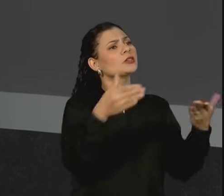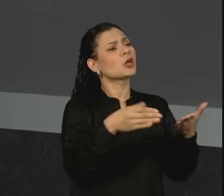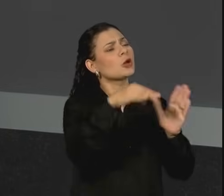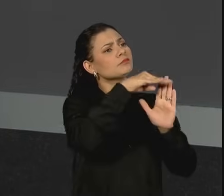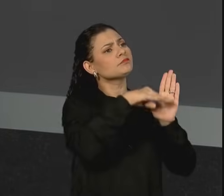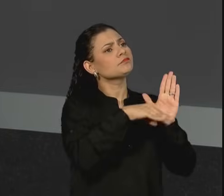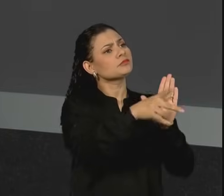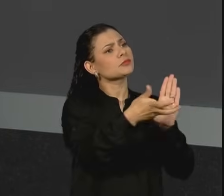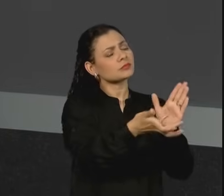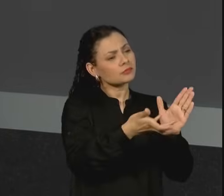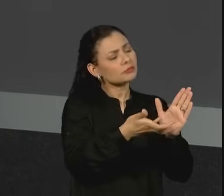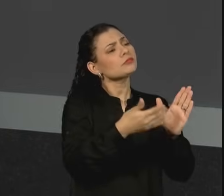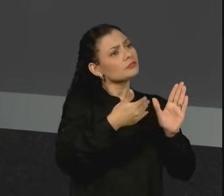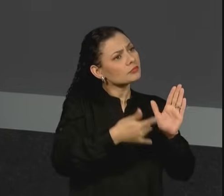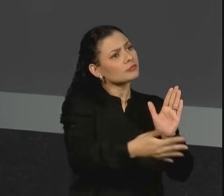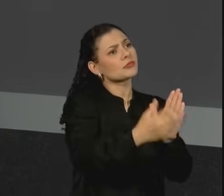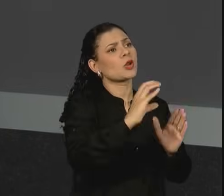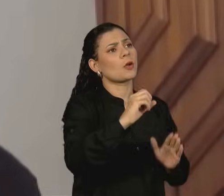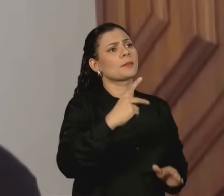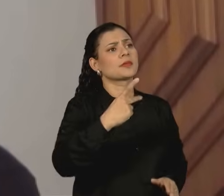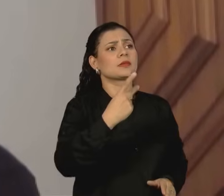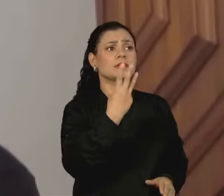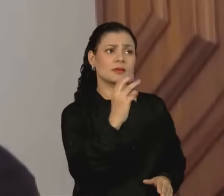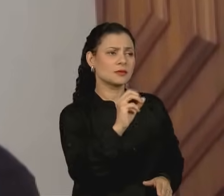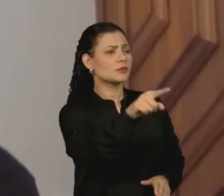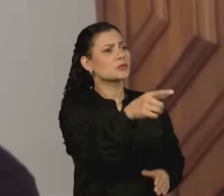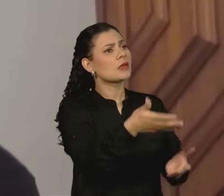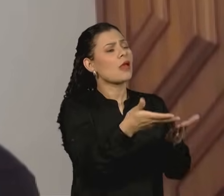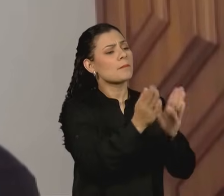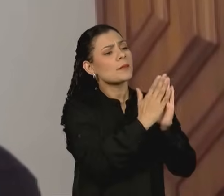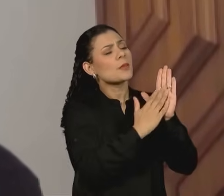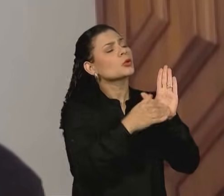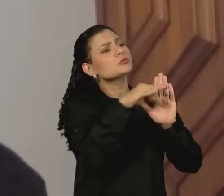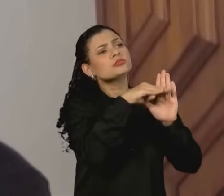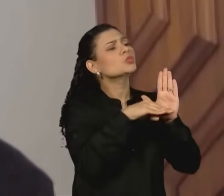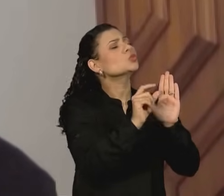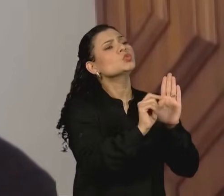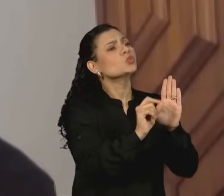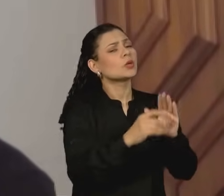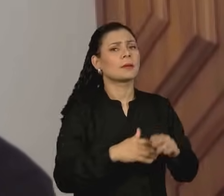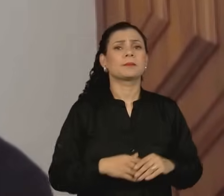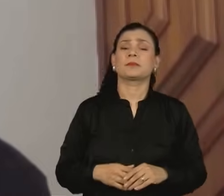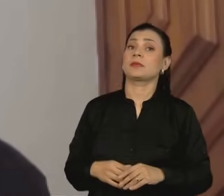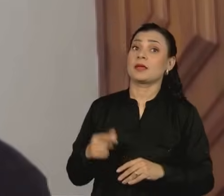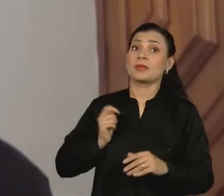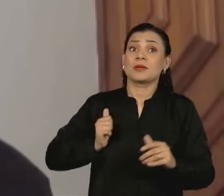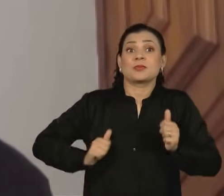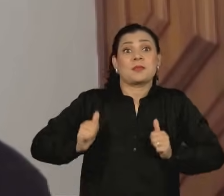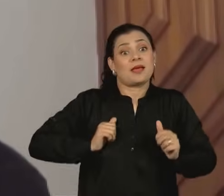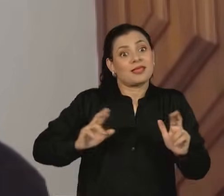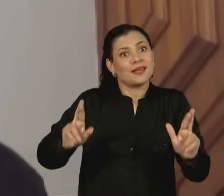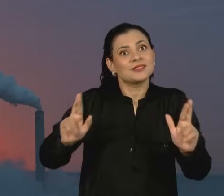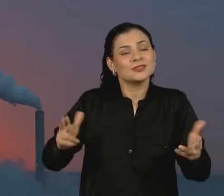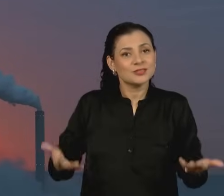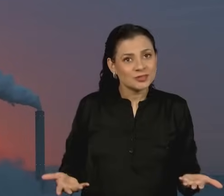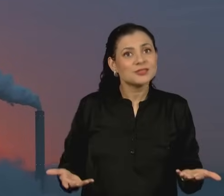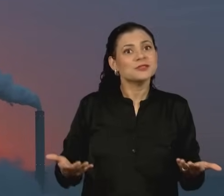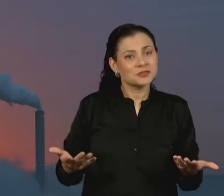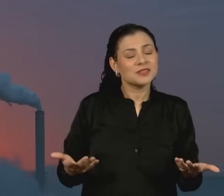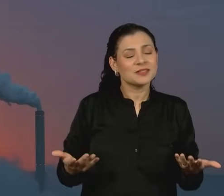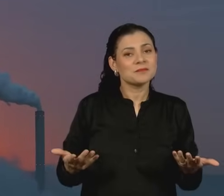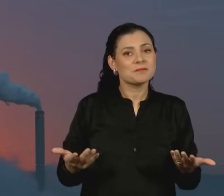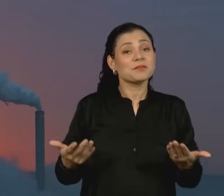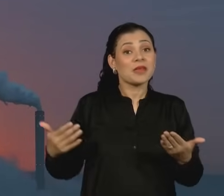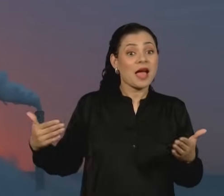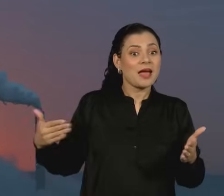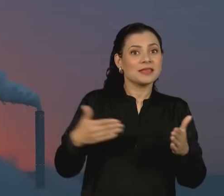posição pretende levar para a COP30? Eu fico pensando e tenho muita expectativa também, né, para esse processo daqui até